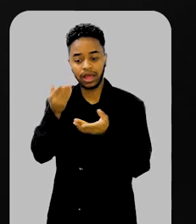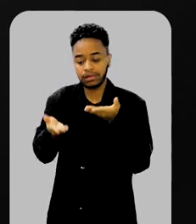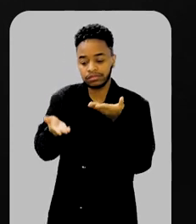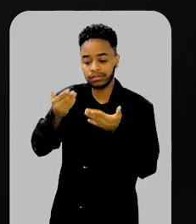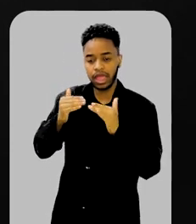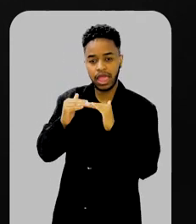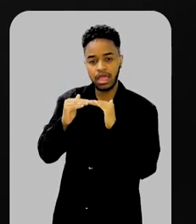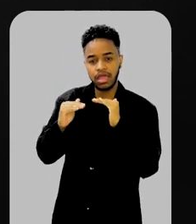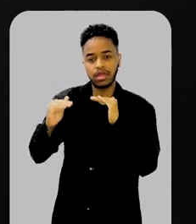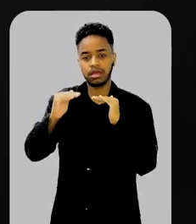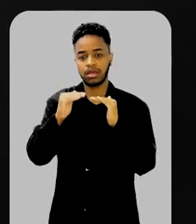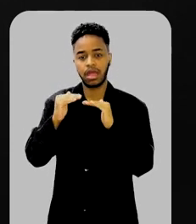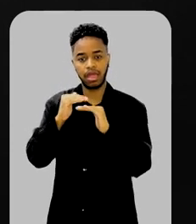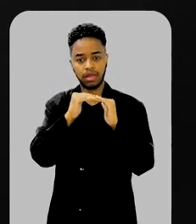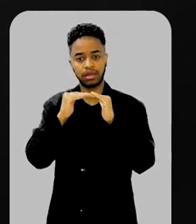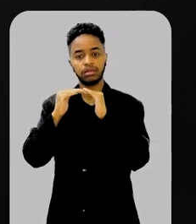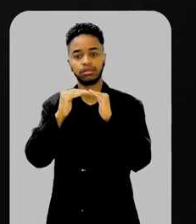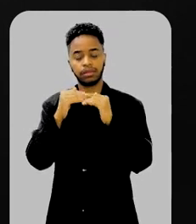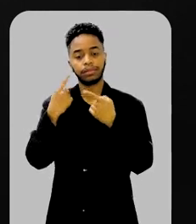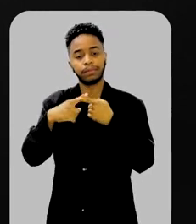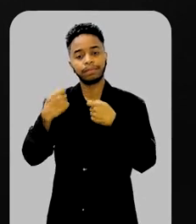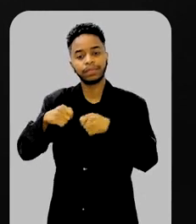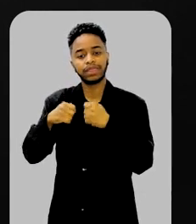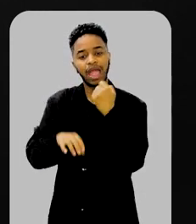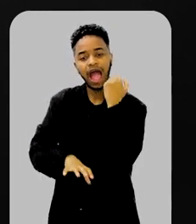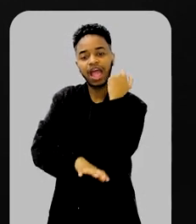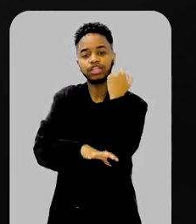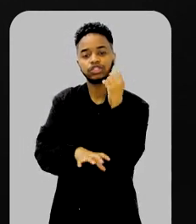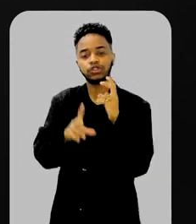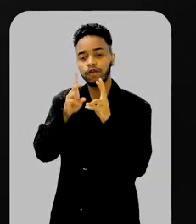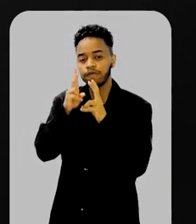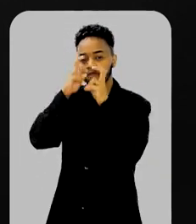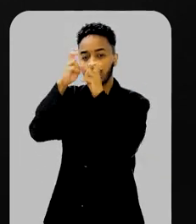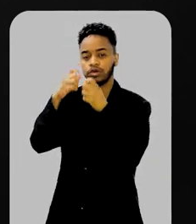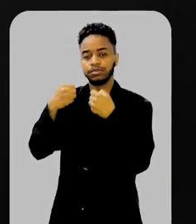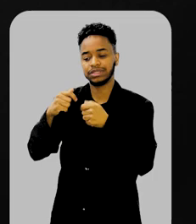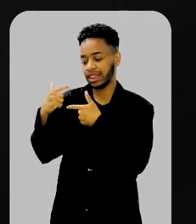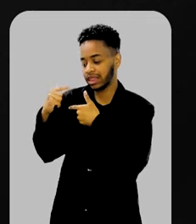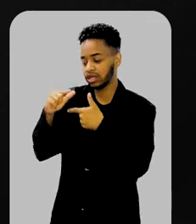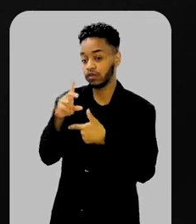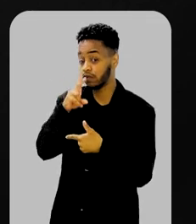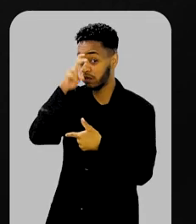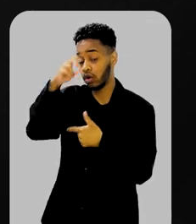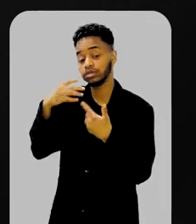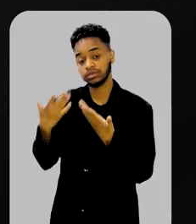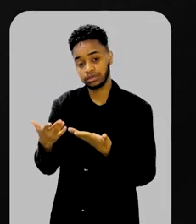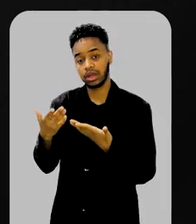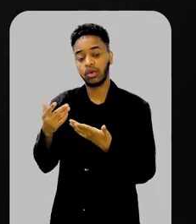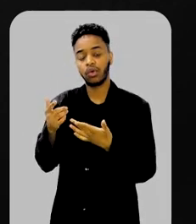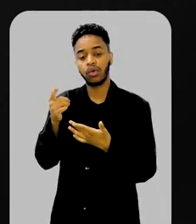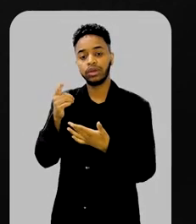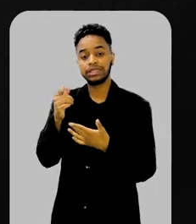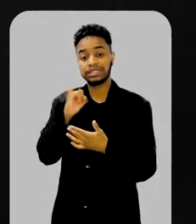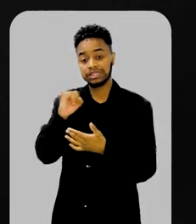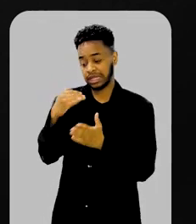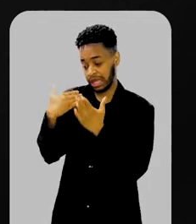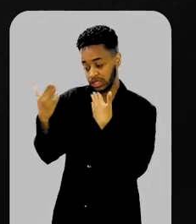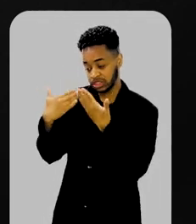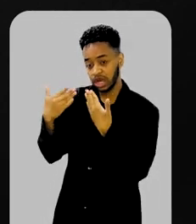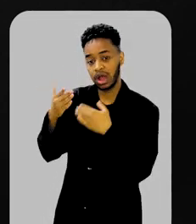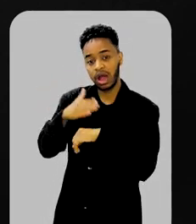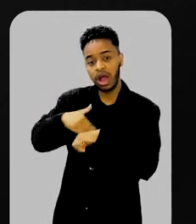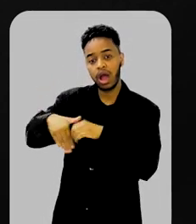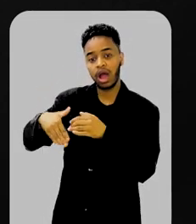novo mas você tem ali uma questão de raiz forte da tradição isso torna um carnaval único Então para mim é o